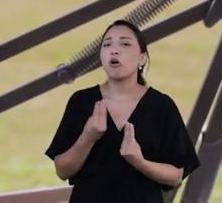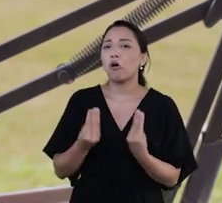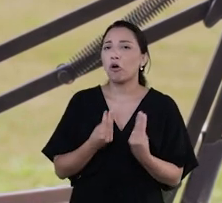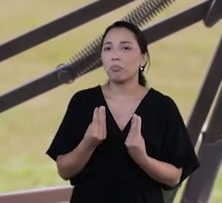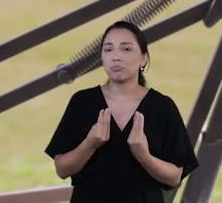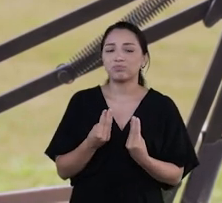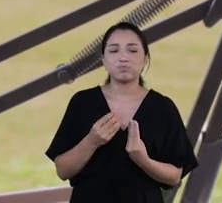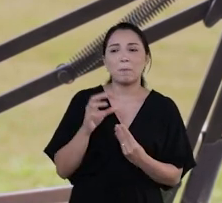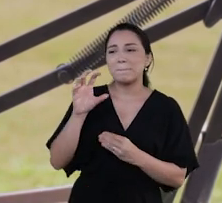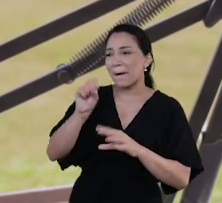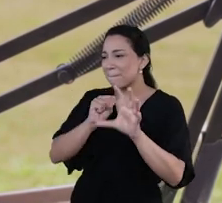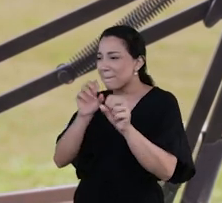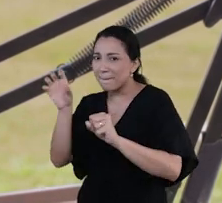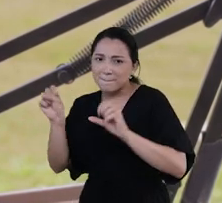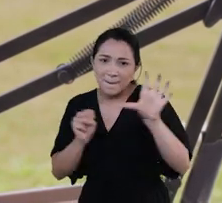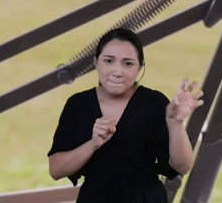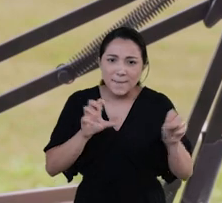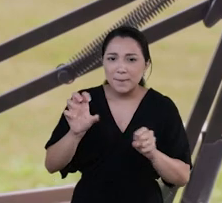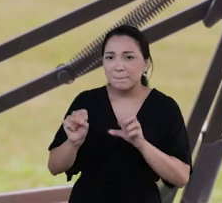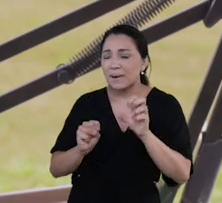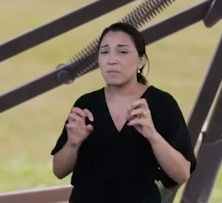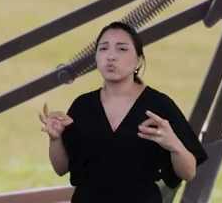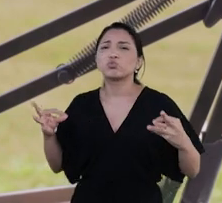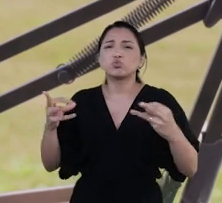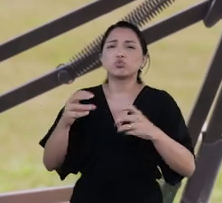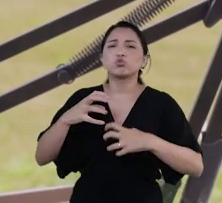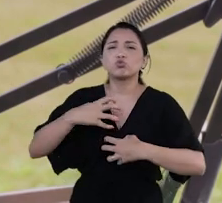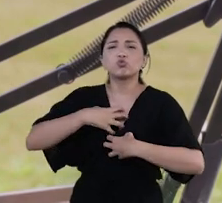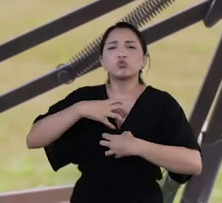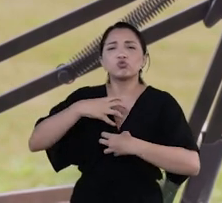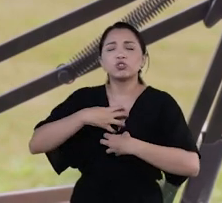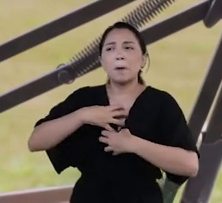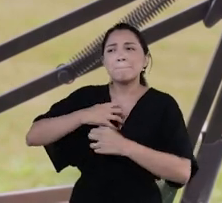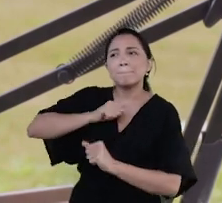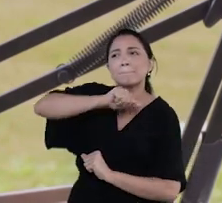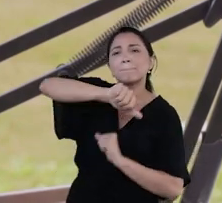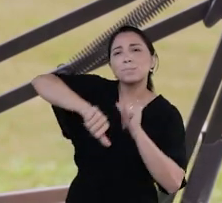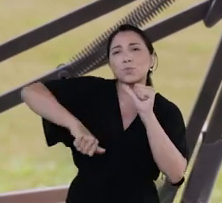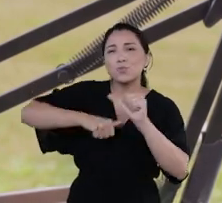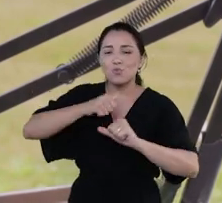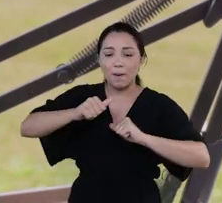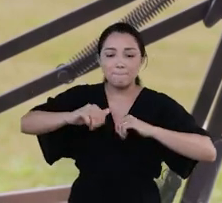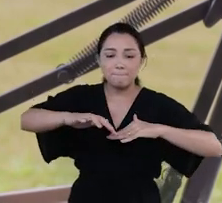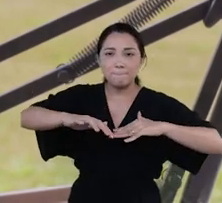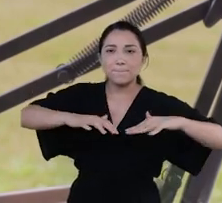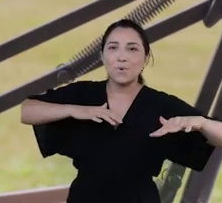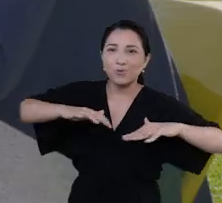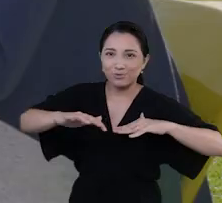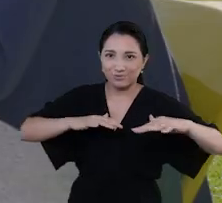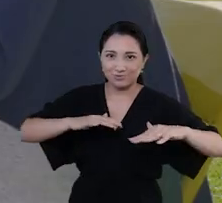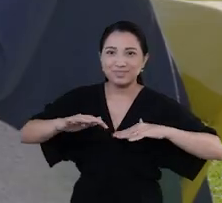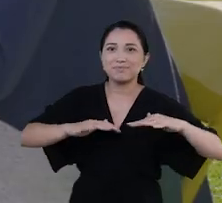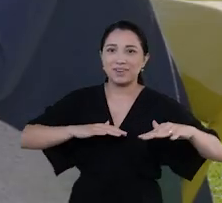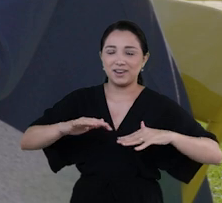reflexos do de tudo que a gente tá sentindo e transformar isso para movimentos